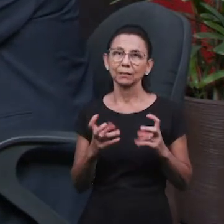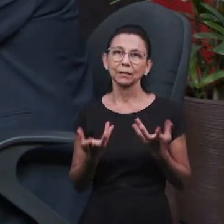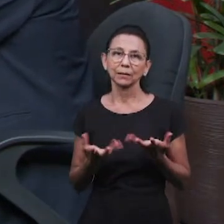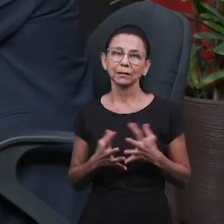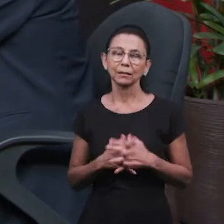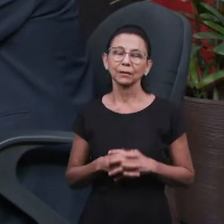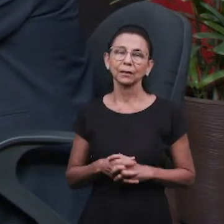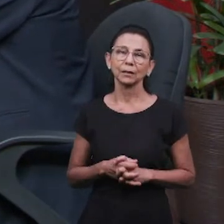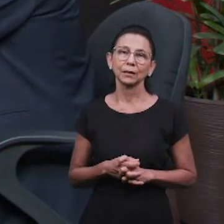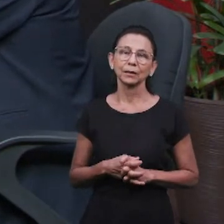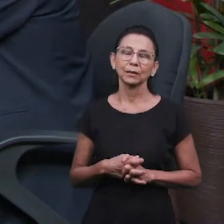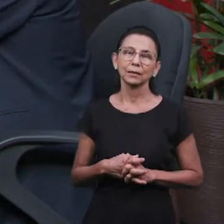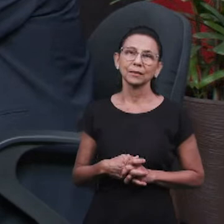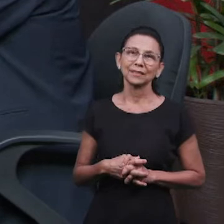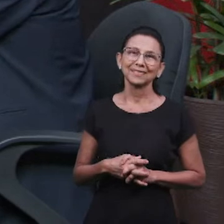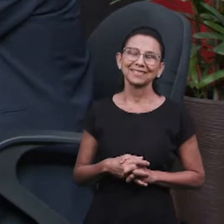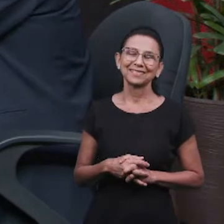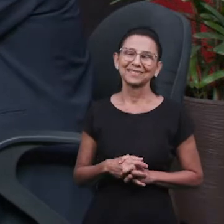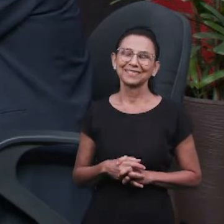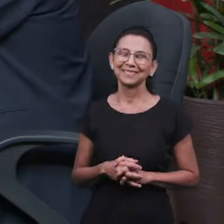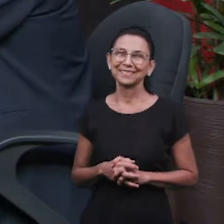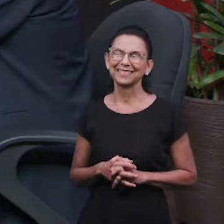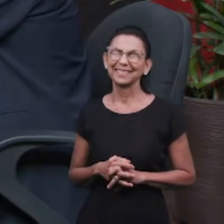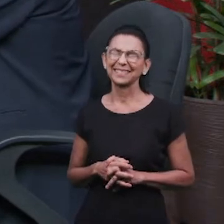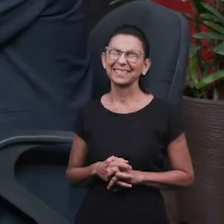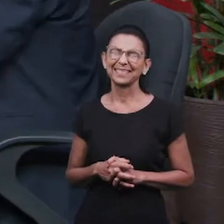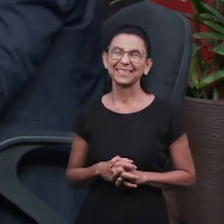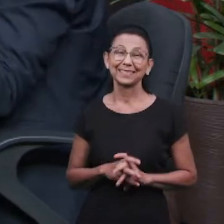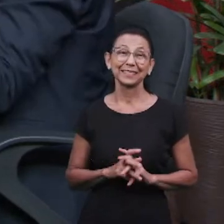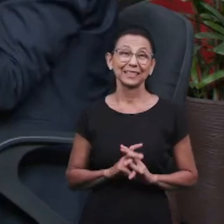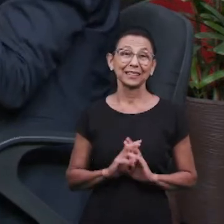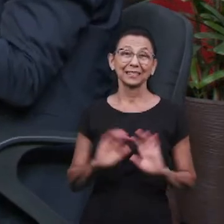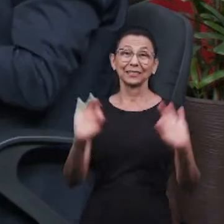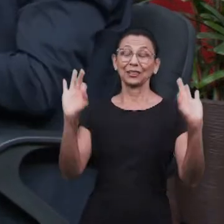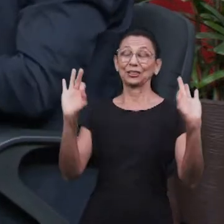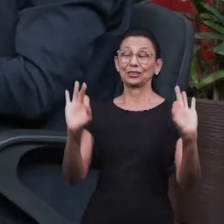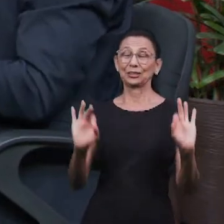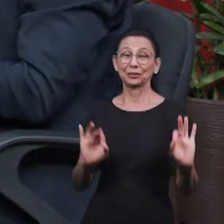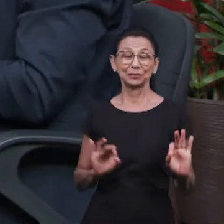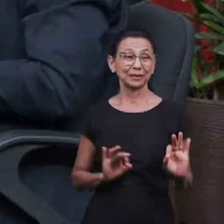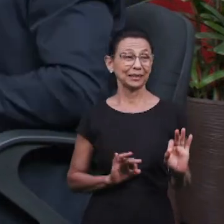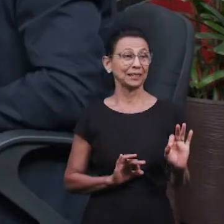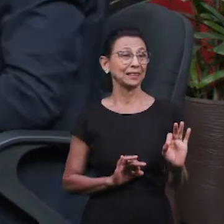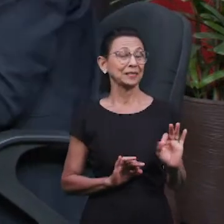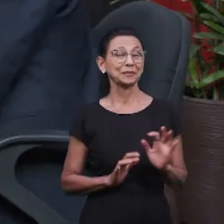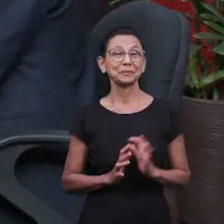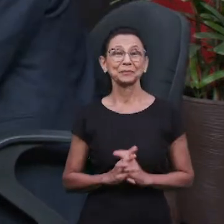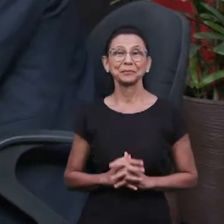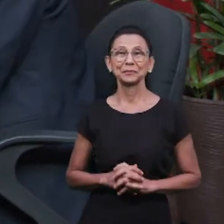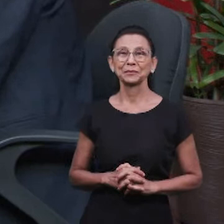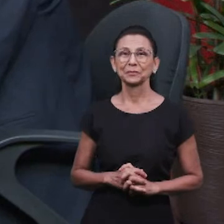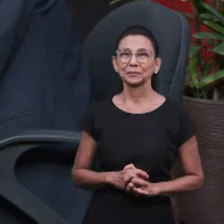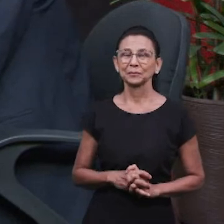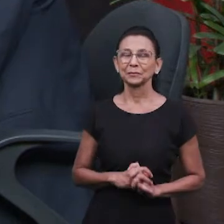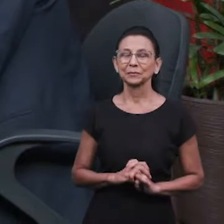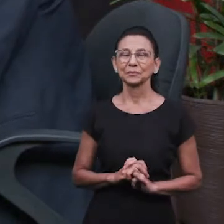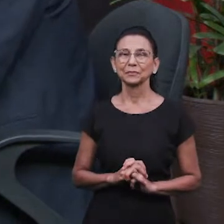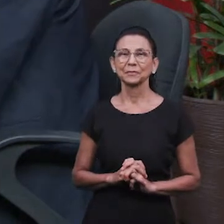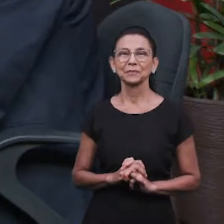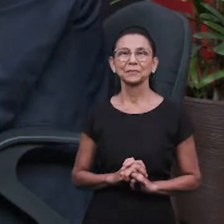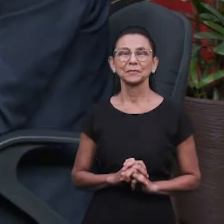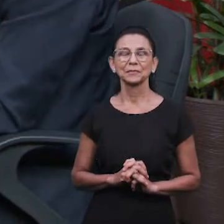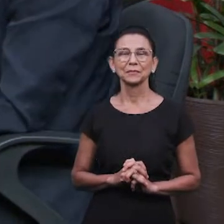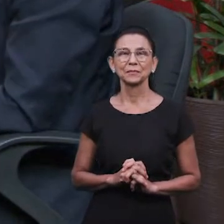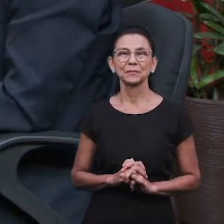é... Só você quer perguntar, eu também te perguntar. Pois é, não, ótimo. Eu te perguntar também. Mas é isso mesmo. E o nosso